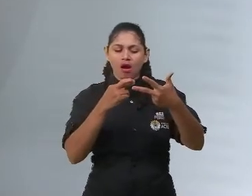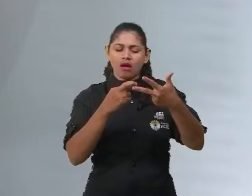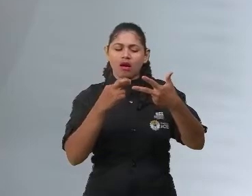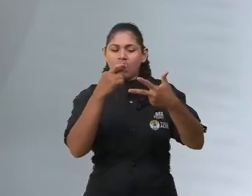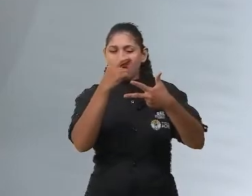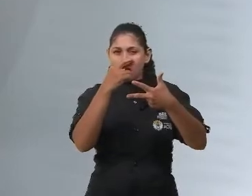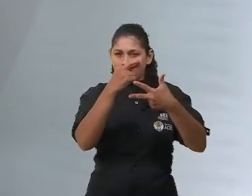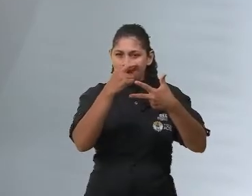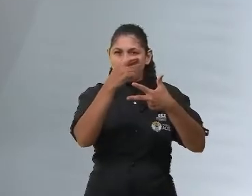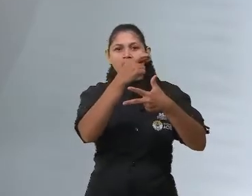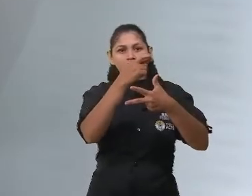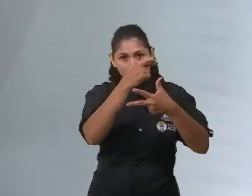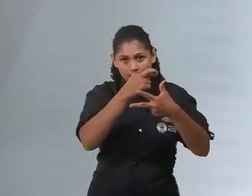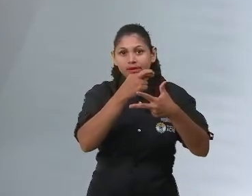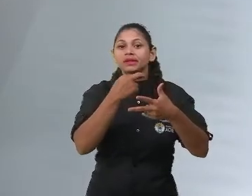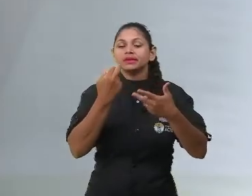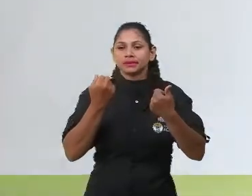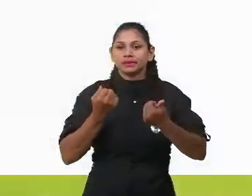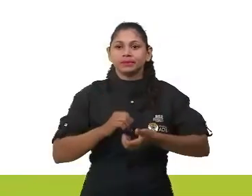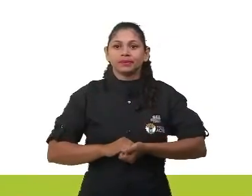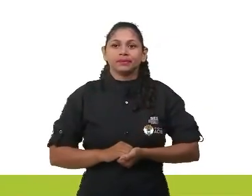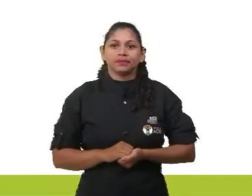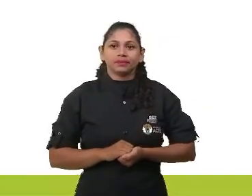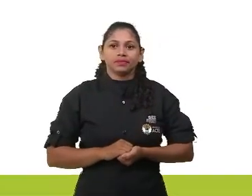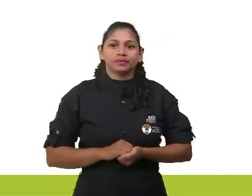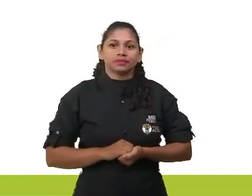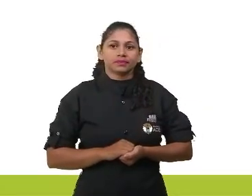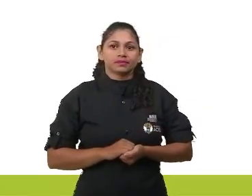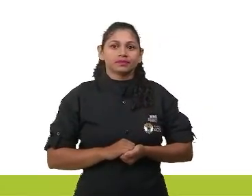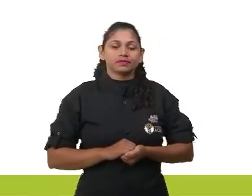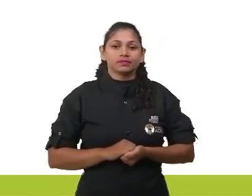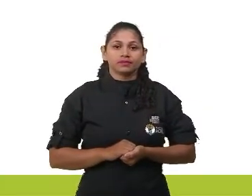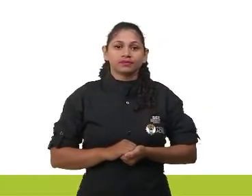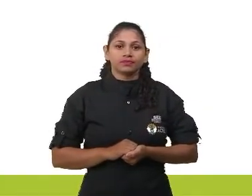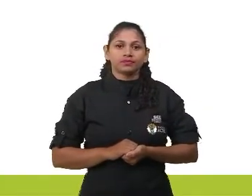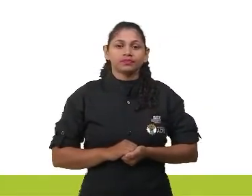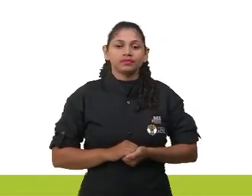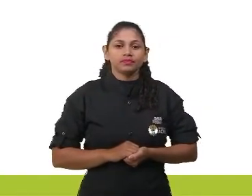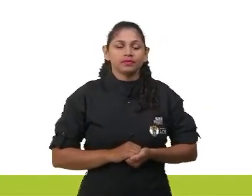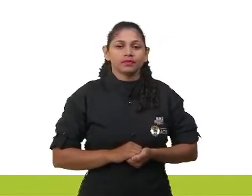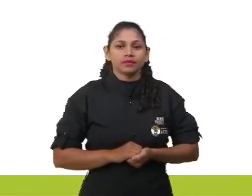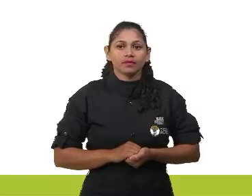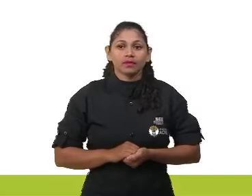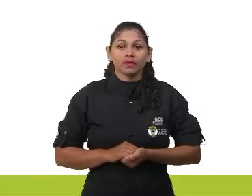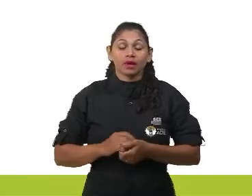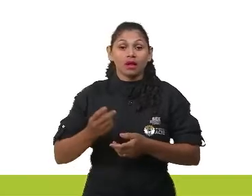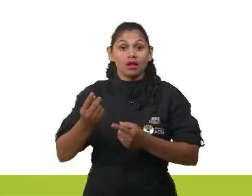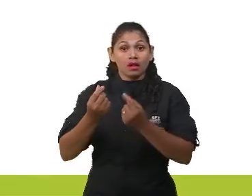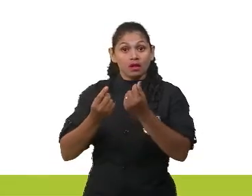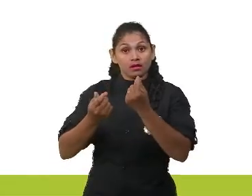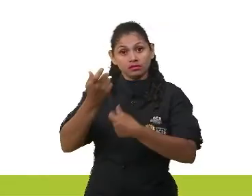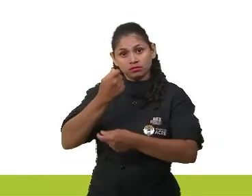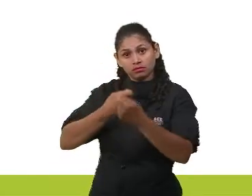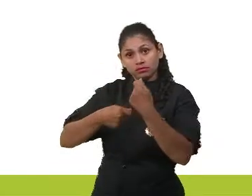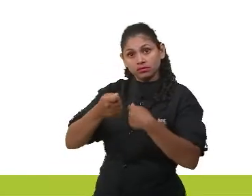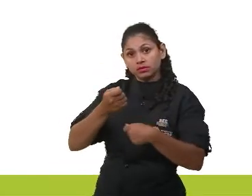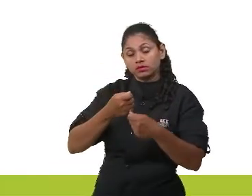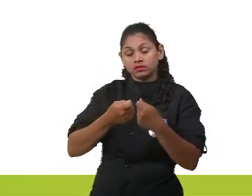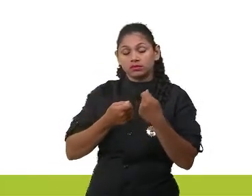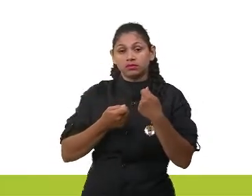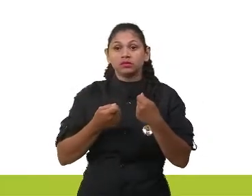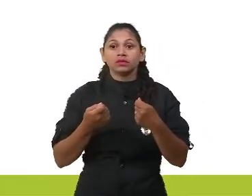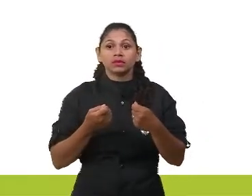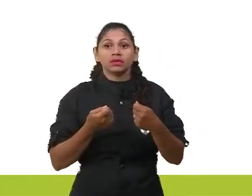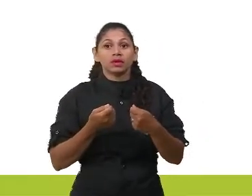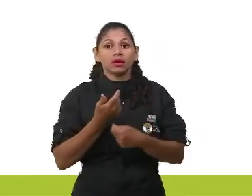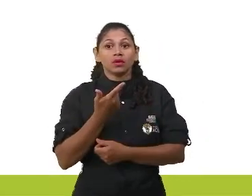pensadores importantíssimo do iluminismo foi Montesquieu. Aí a gente parte para o sentido econômico, quando a gente vai falar de Adam